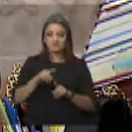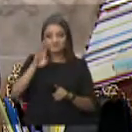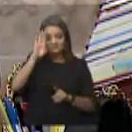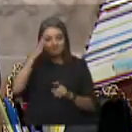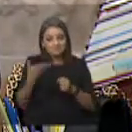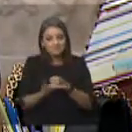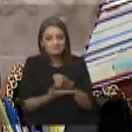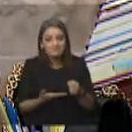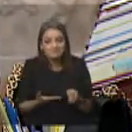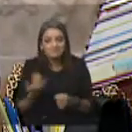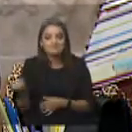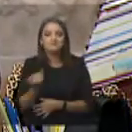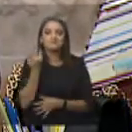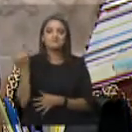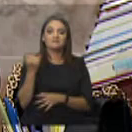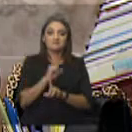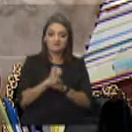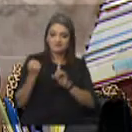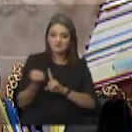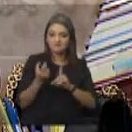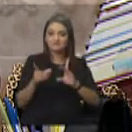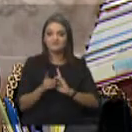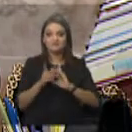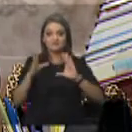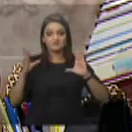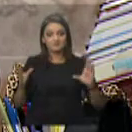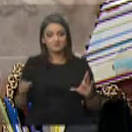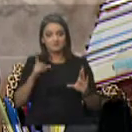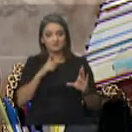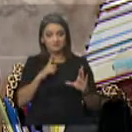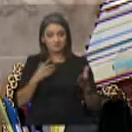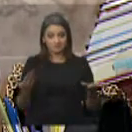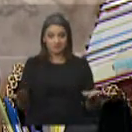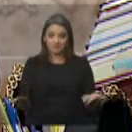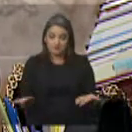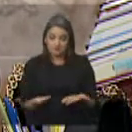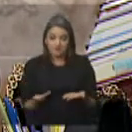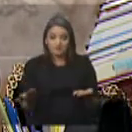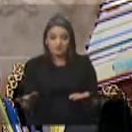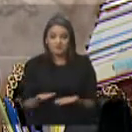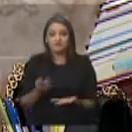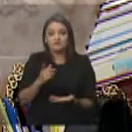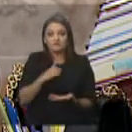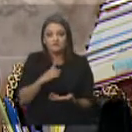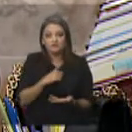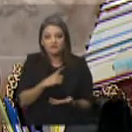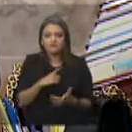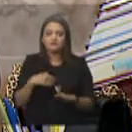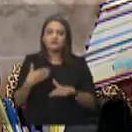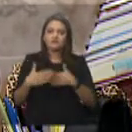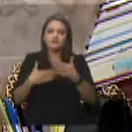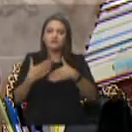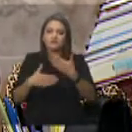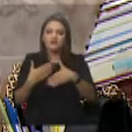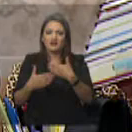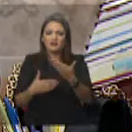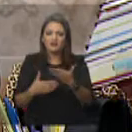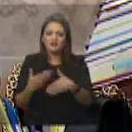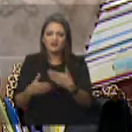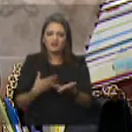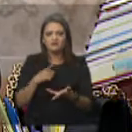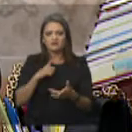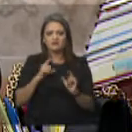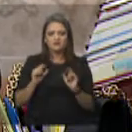qualquer sociedade democrática, cuja grande evidência no mundo atual corresponde ao elevado desenvolvimento da técnica e